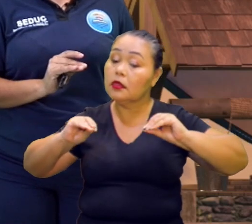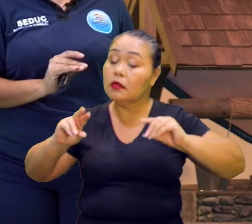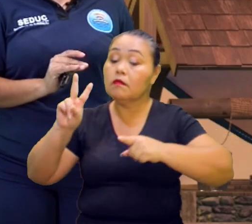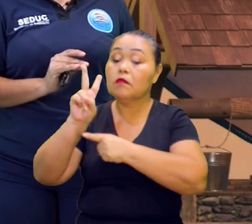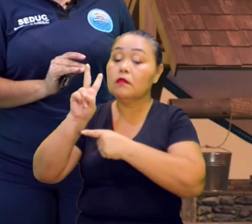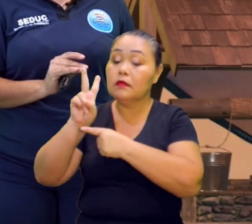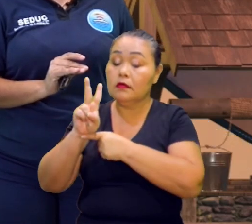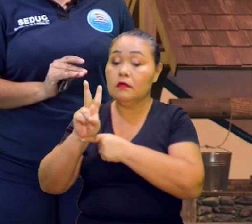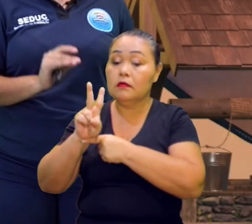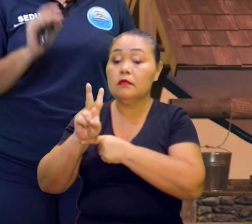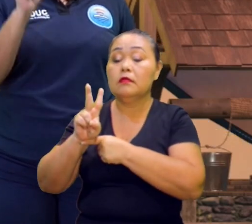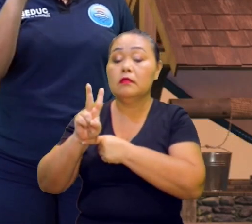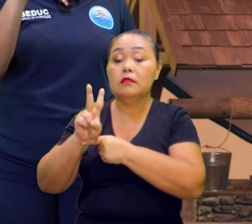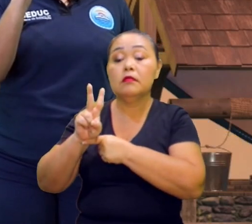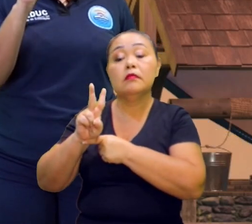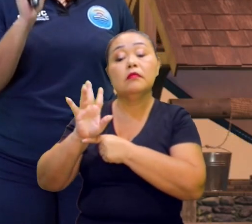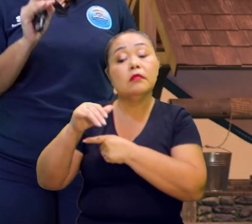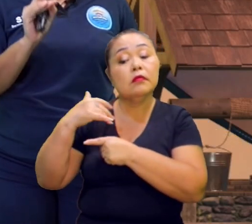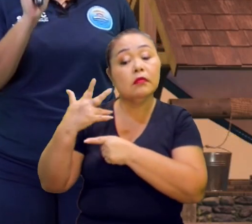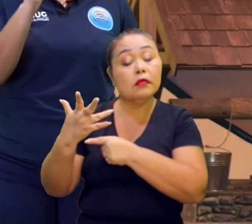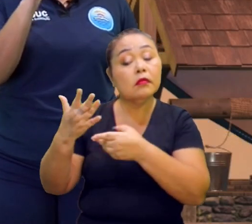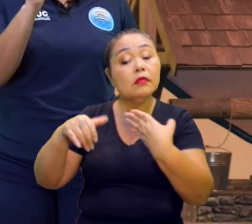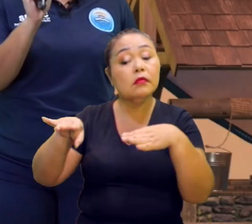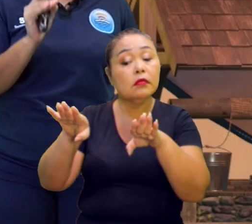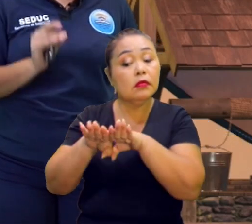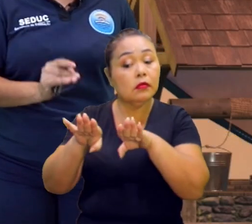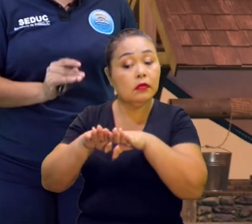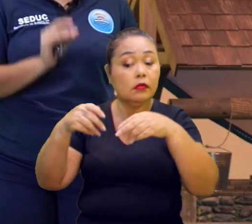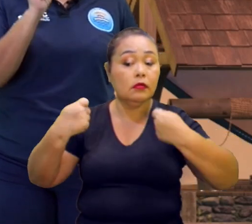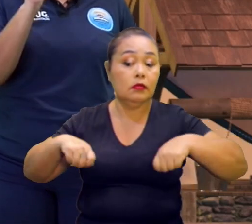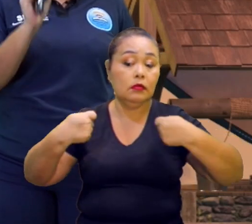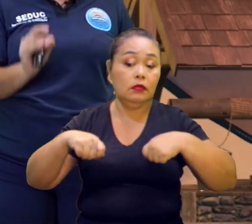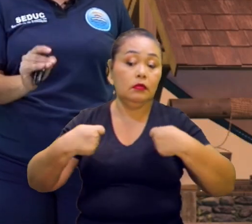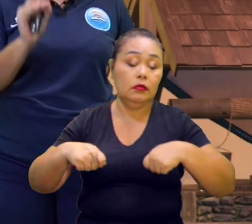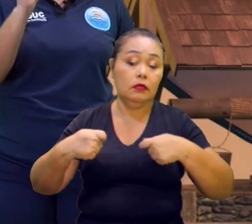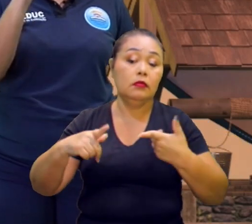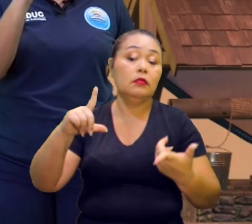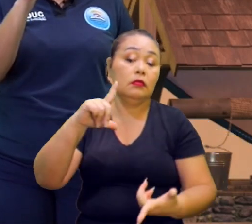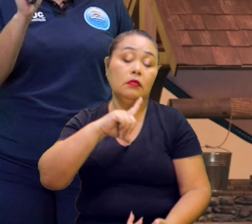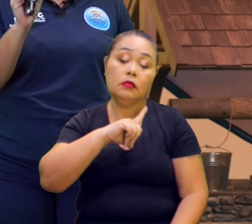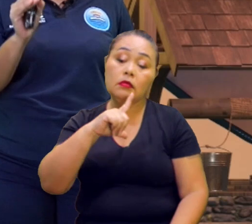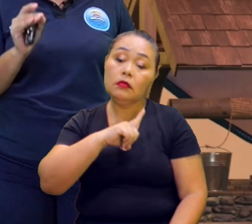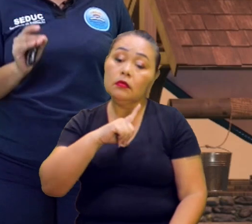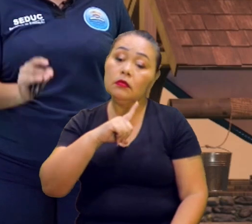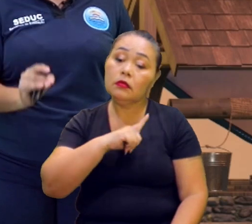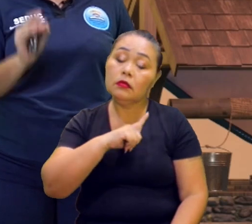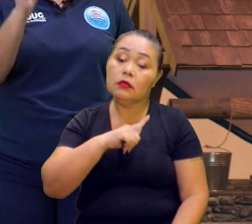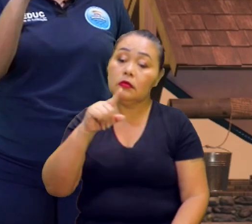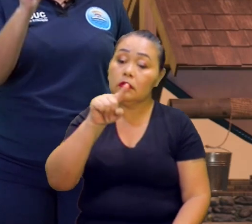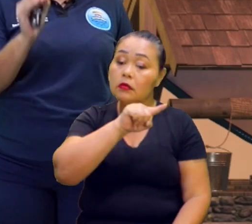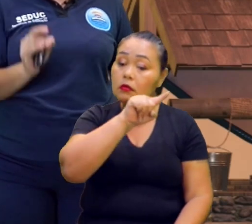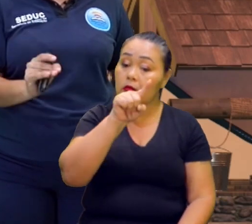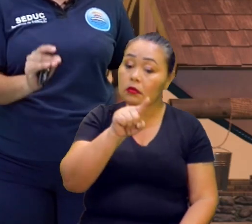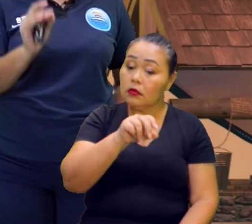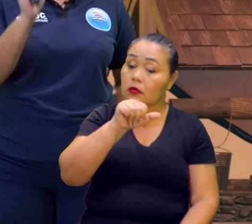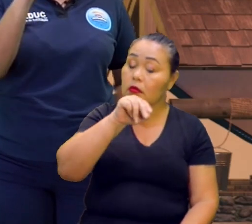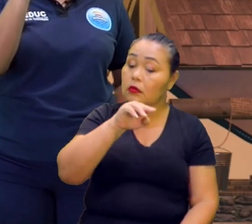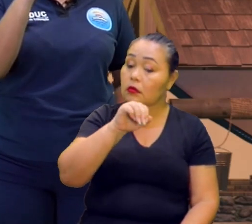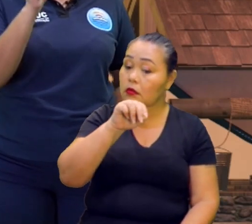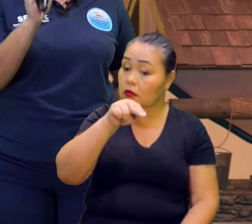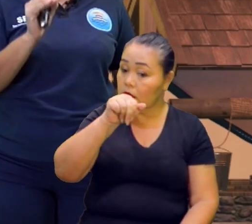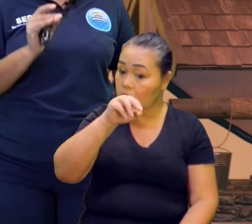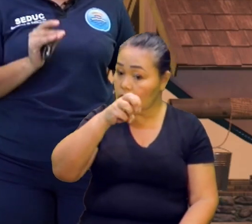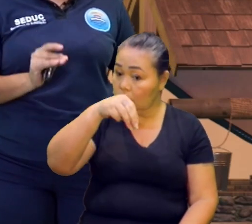conservação, tá? E também você precisa ter um zoneamento